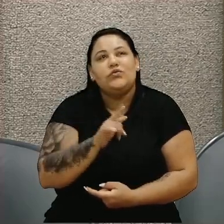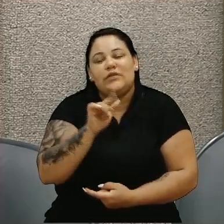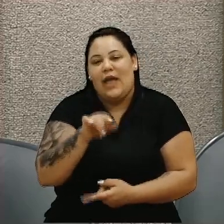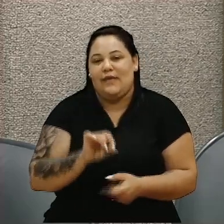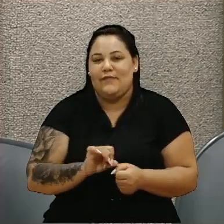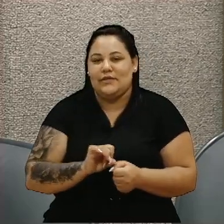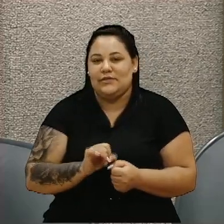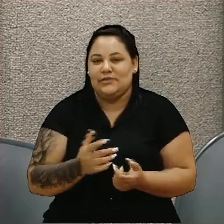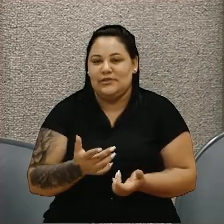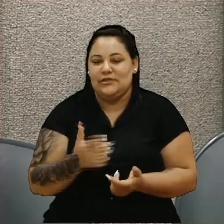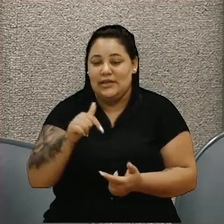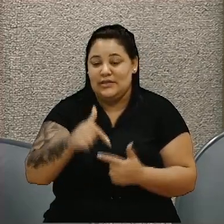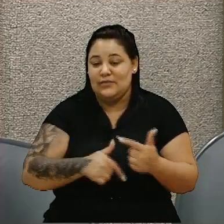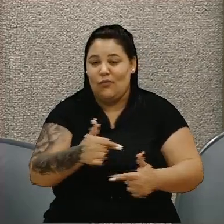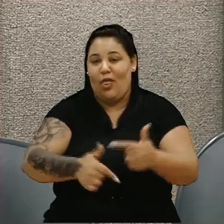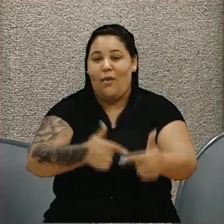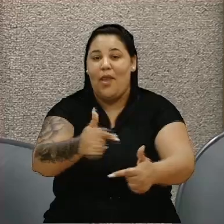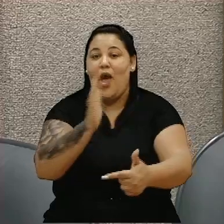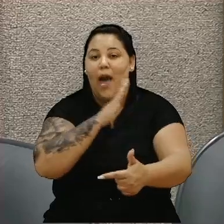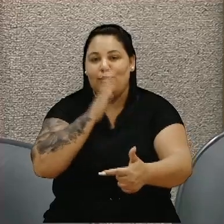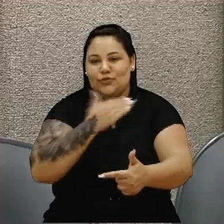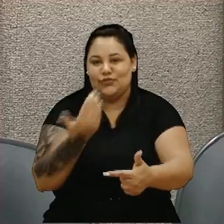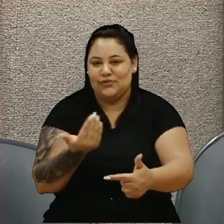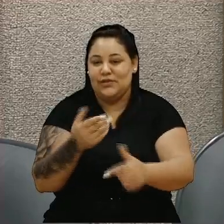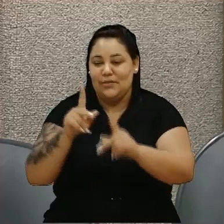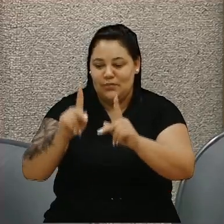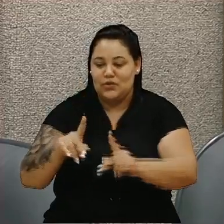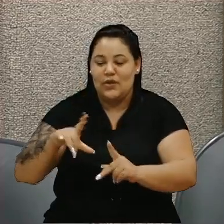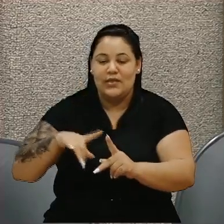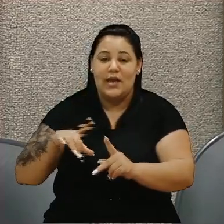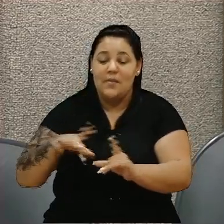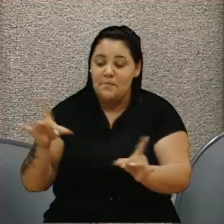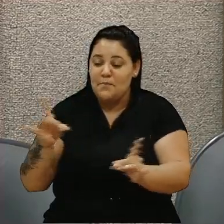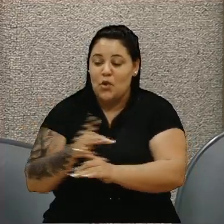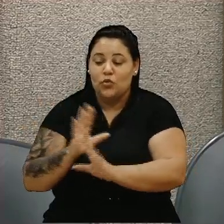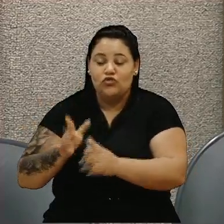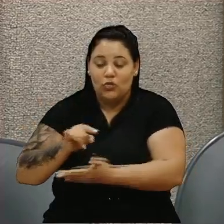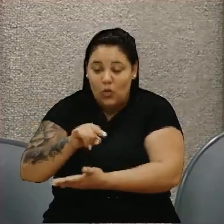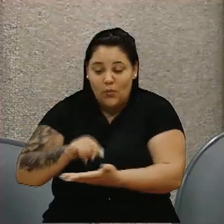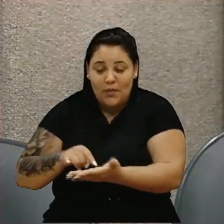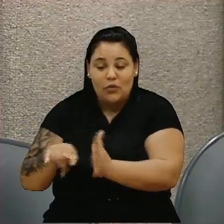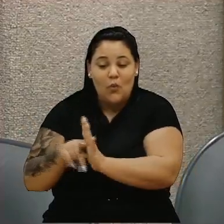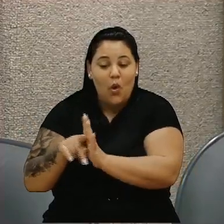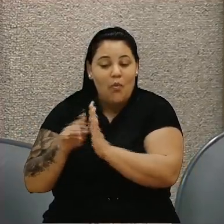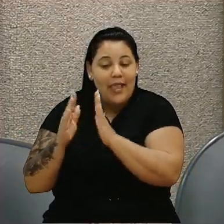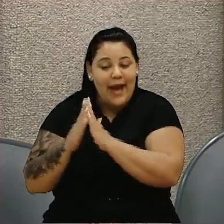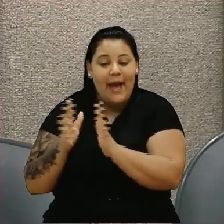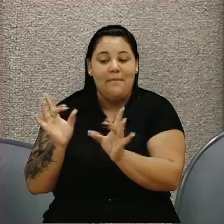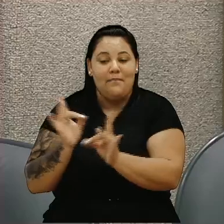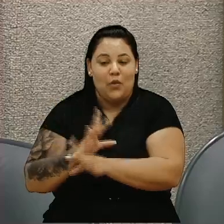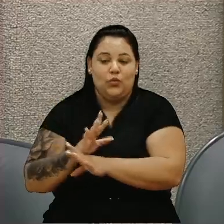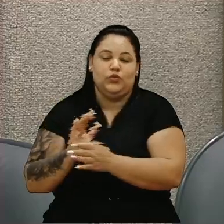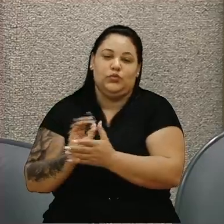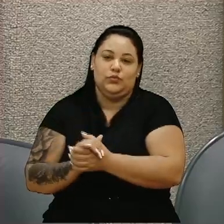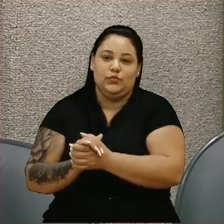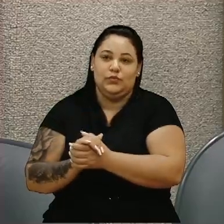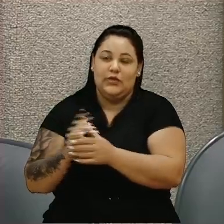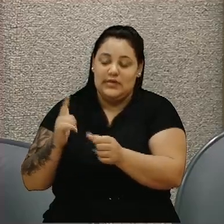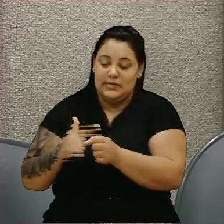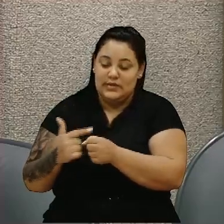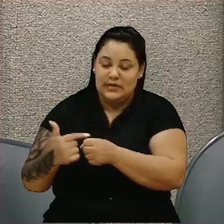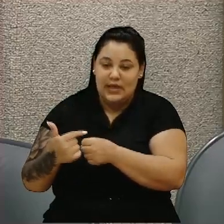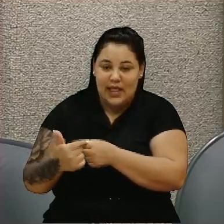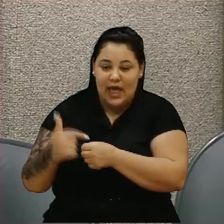processos corram mais rapidamente e a pessoa tenha lá a sua escritura, né? E dignidade, cidadania,